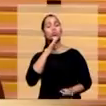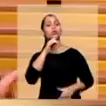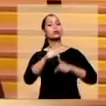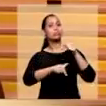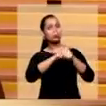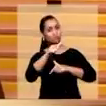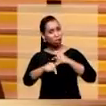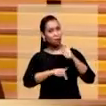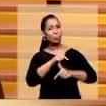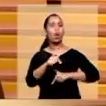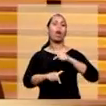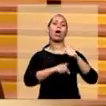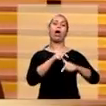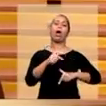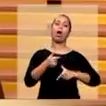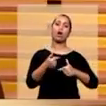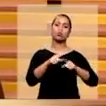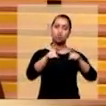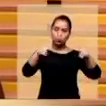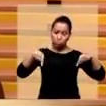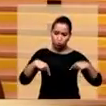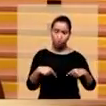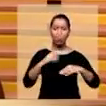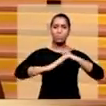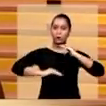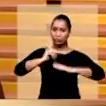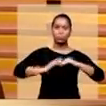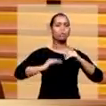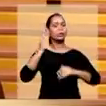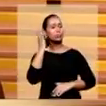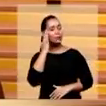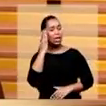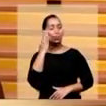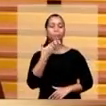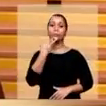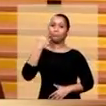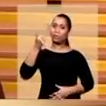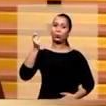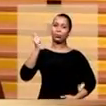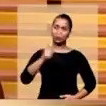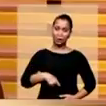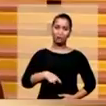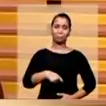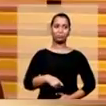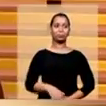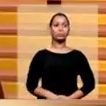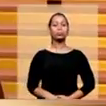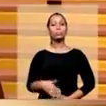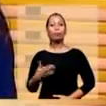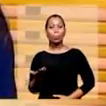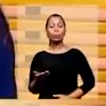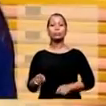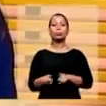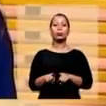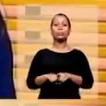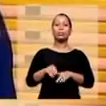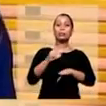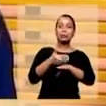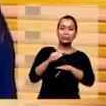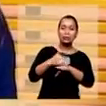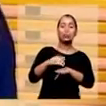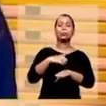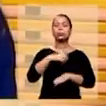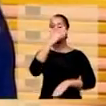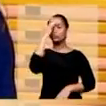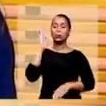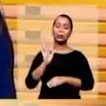conhece o trabalho, ou pelo menos sabe o que é um ambiente profissional, pode se dar melhor nesse quesito. E no estágio o jovem tem